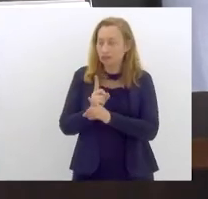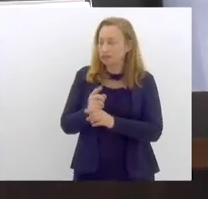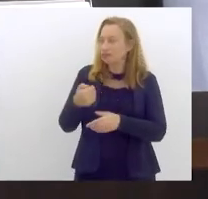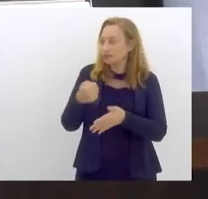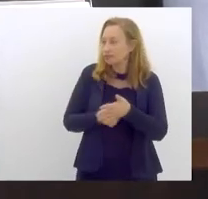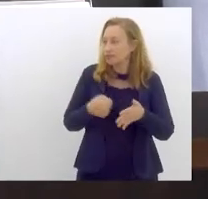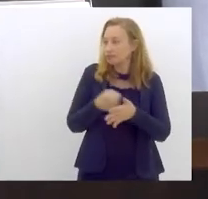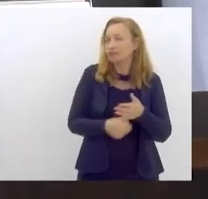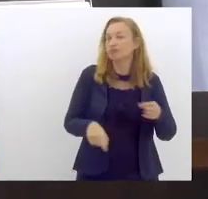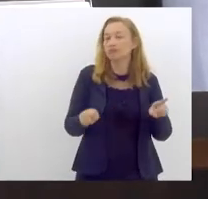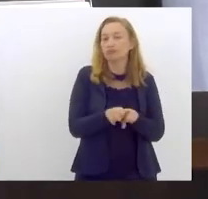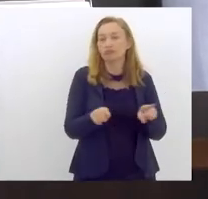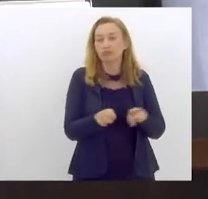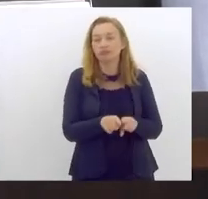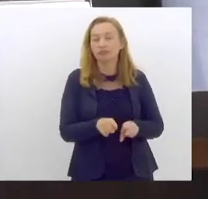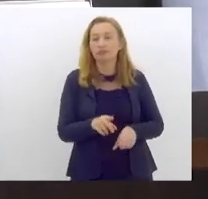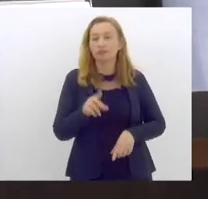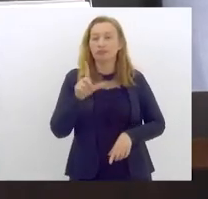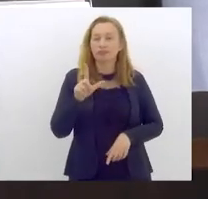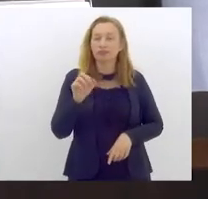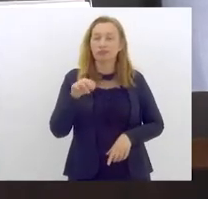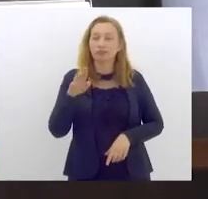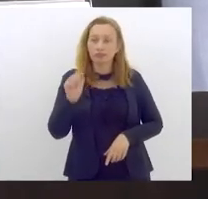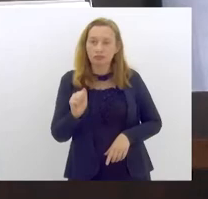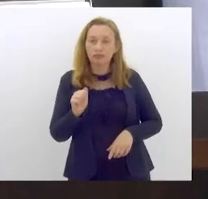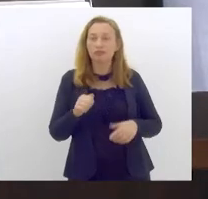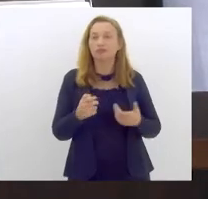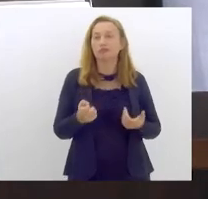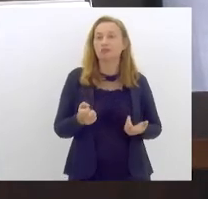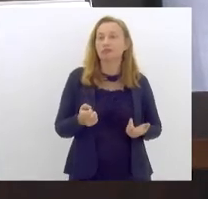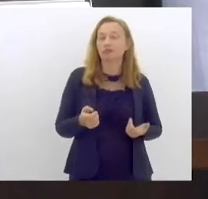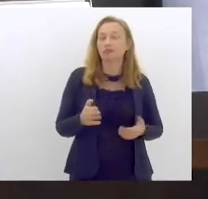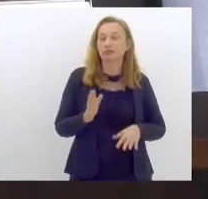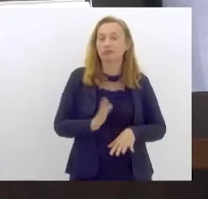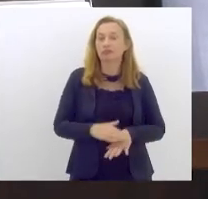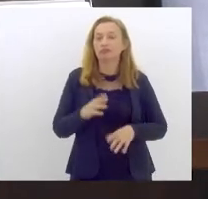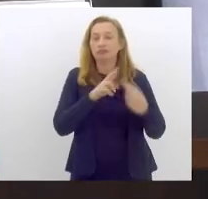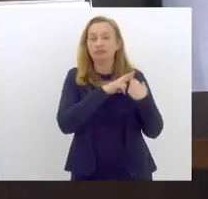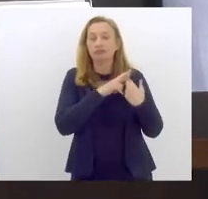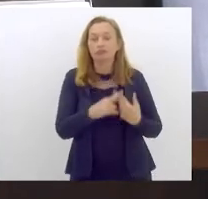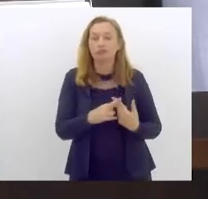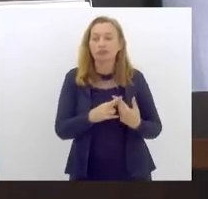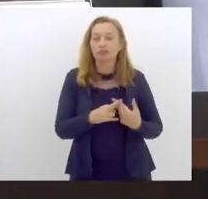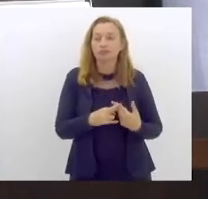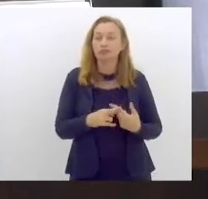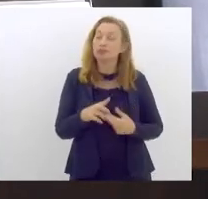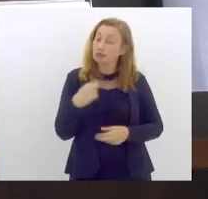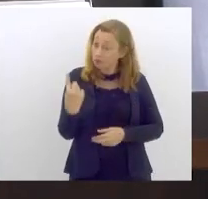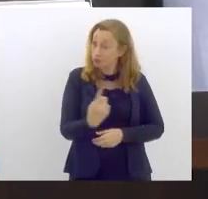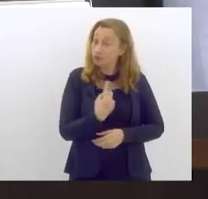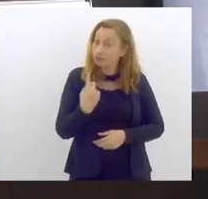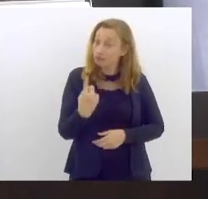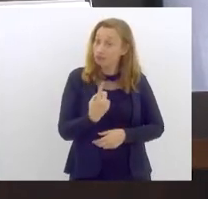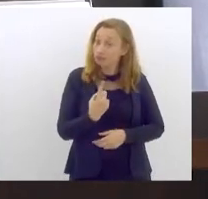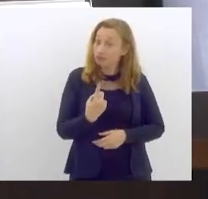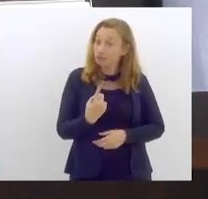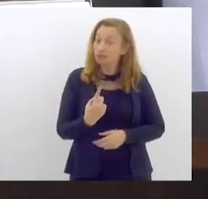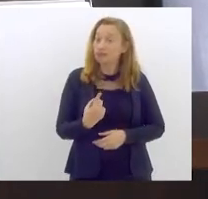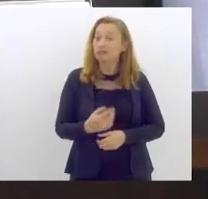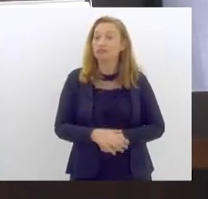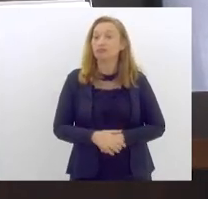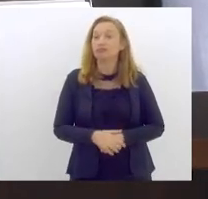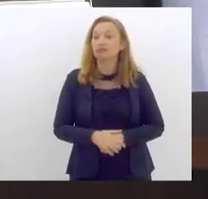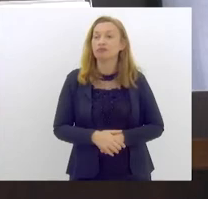quanto pela Lene trazem ainda mais a responsabilidade com que nós tenhamos